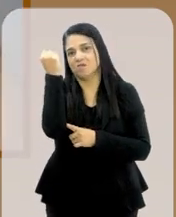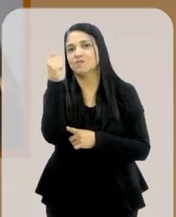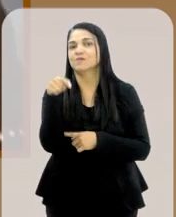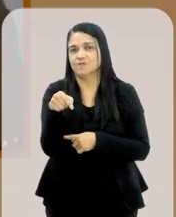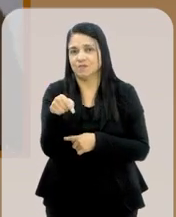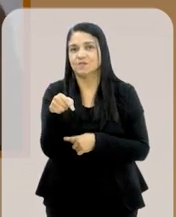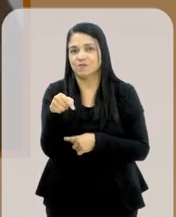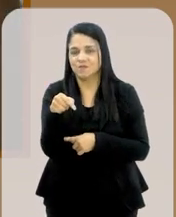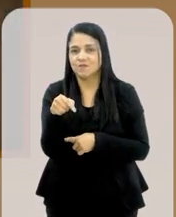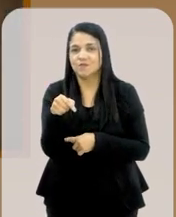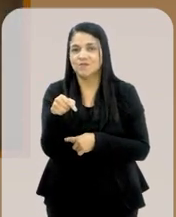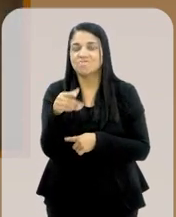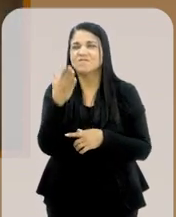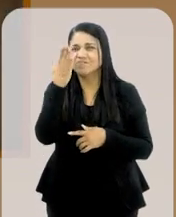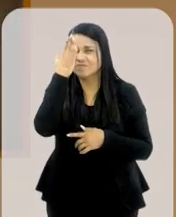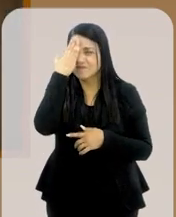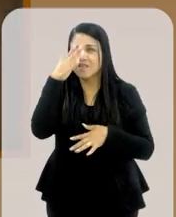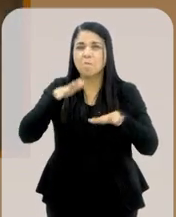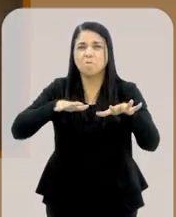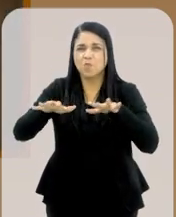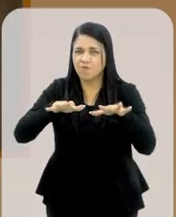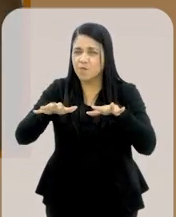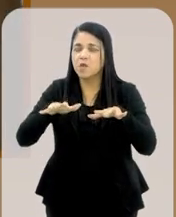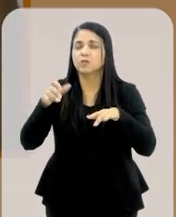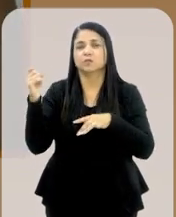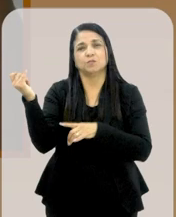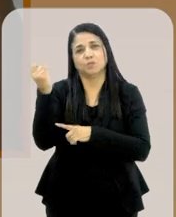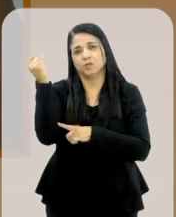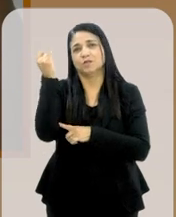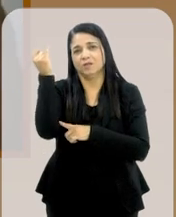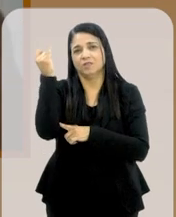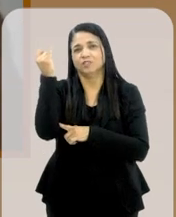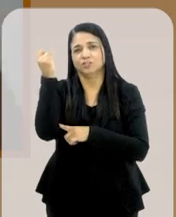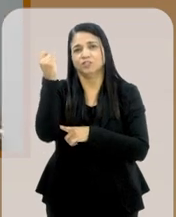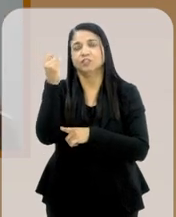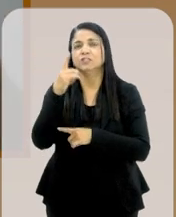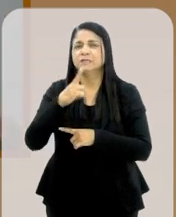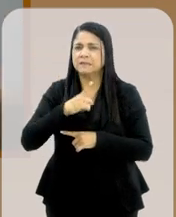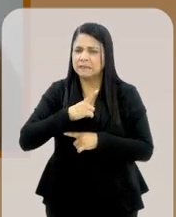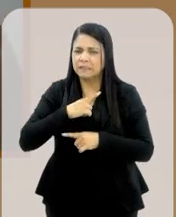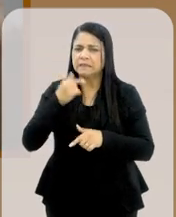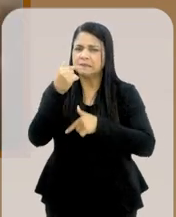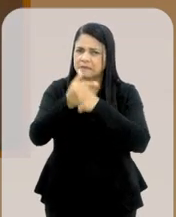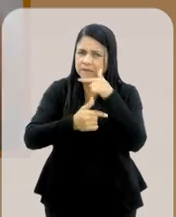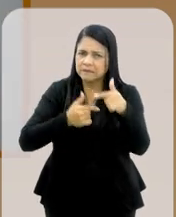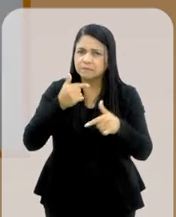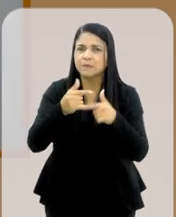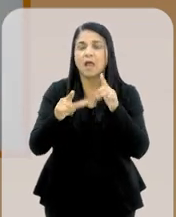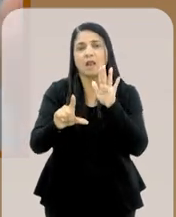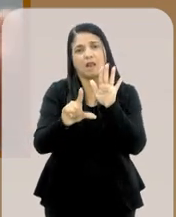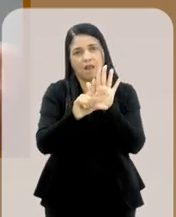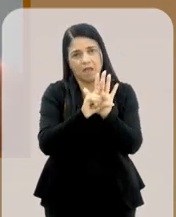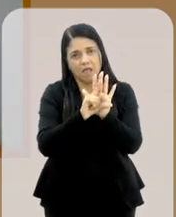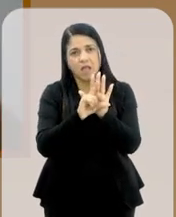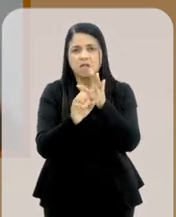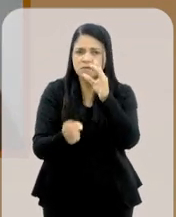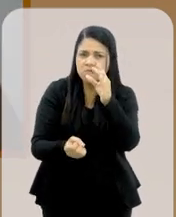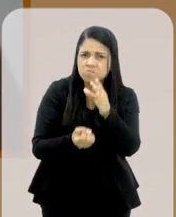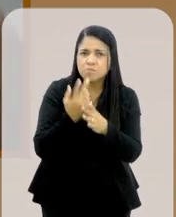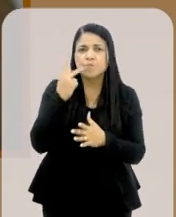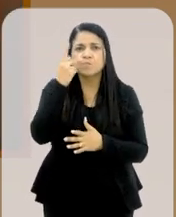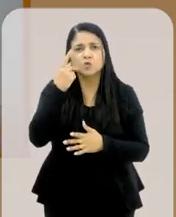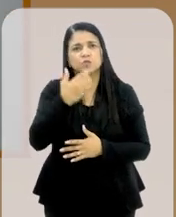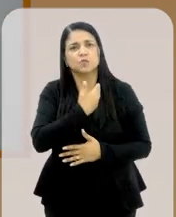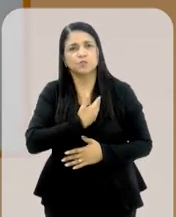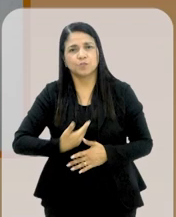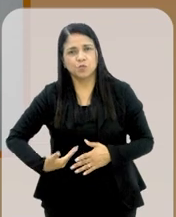Porque eu sei que a maioria dos movimentos são muito importantes, porque tem trabalhado a questão da lei, tem